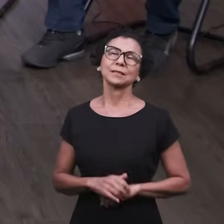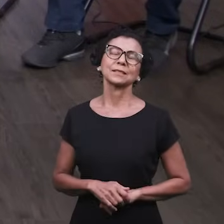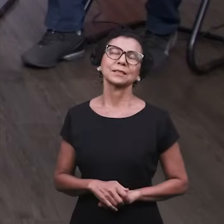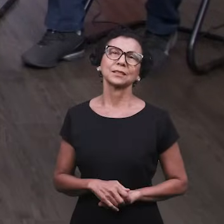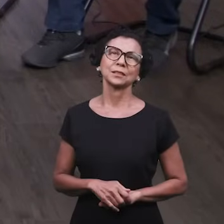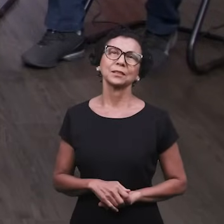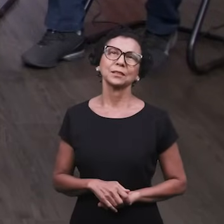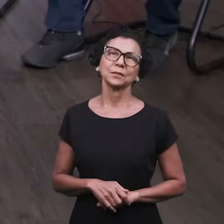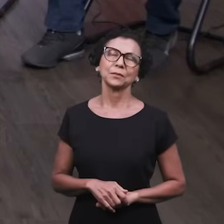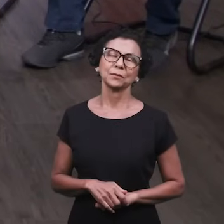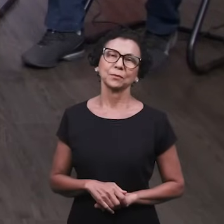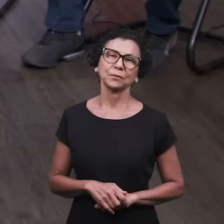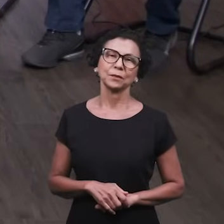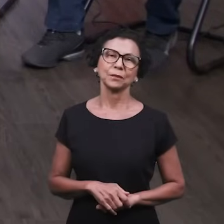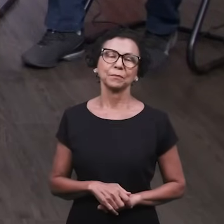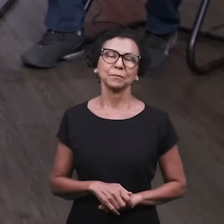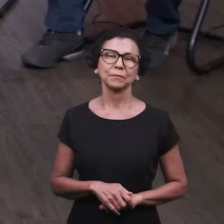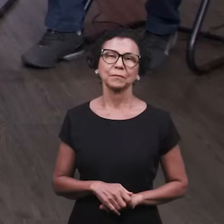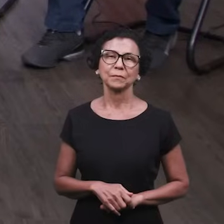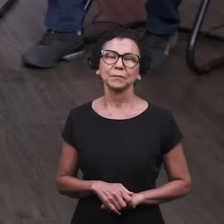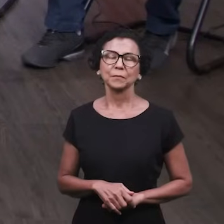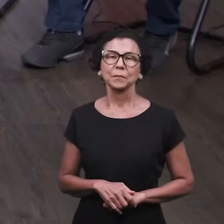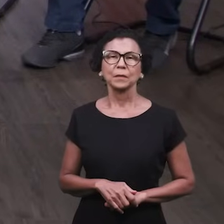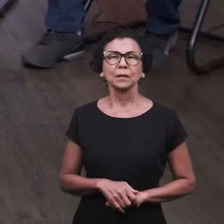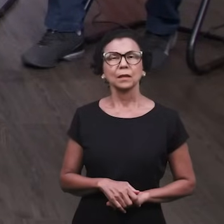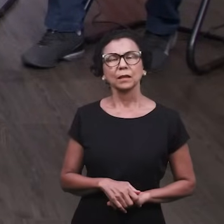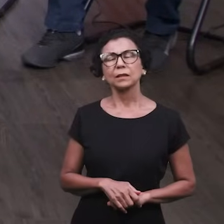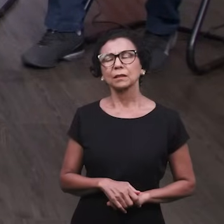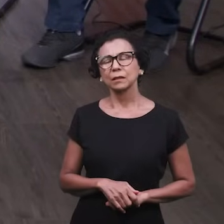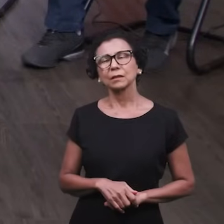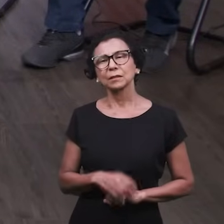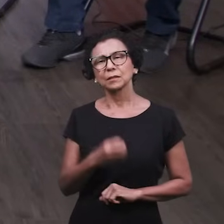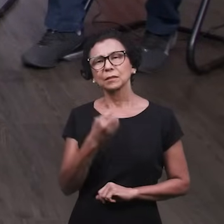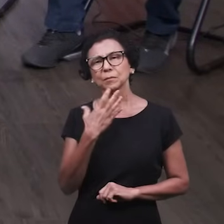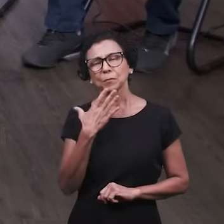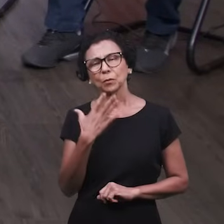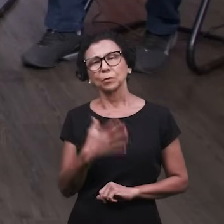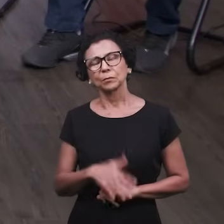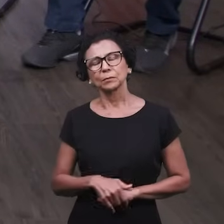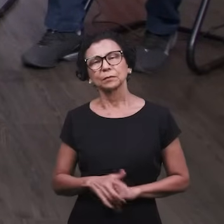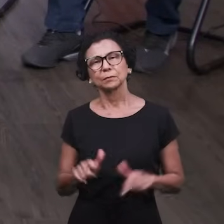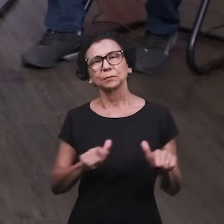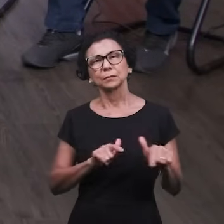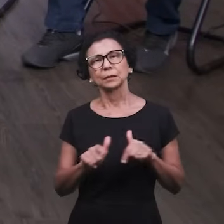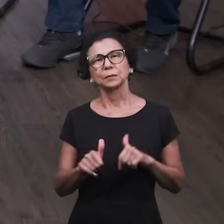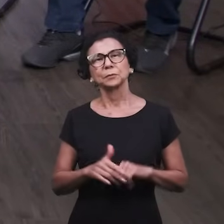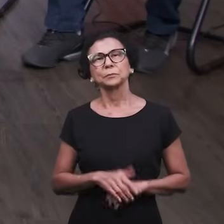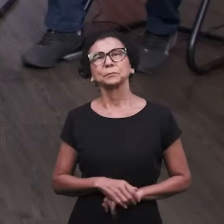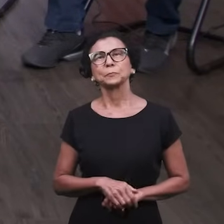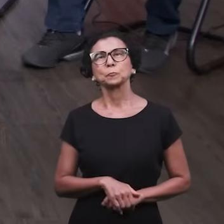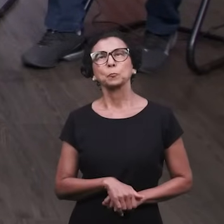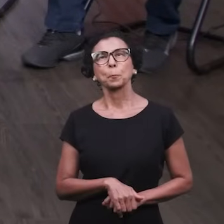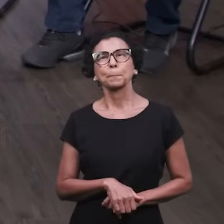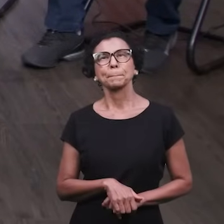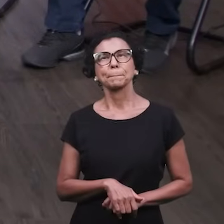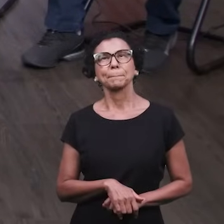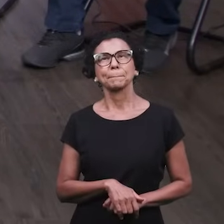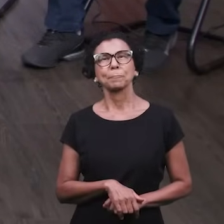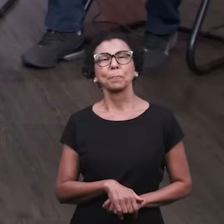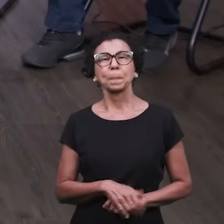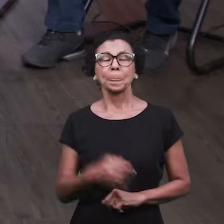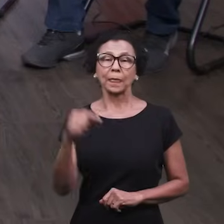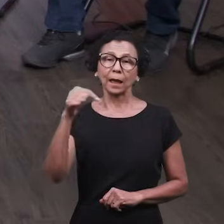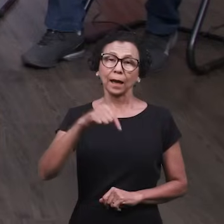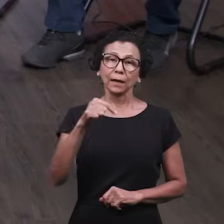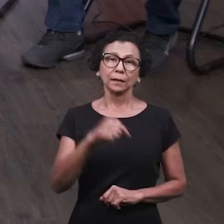ter mesmo a estrutura às vezes é pequena, mas tem como funcionar bem, né? Estamos dando um